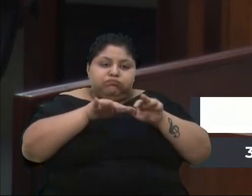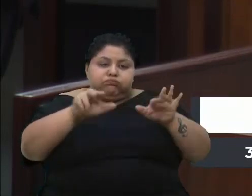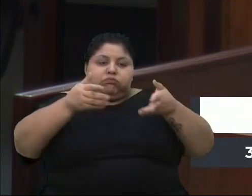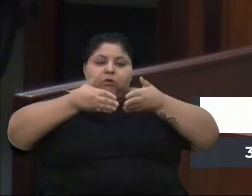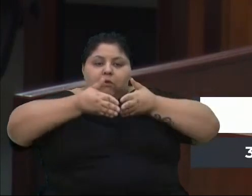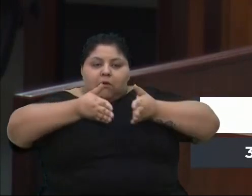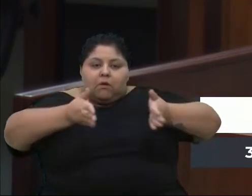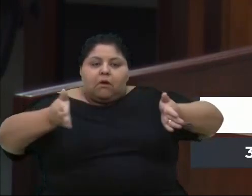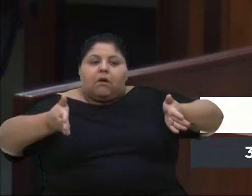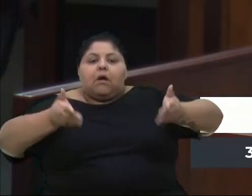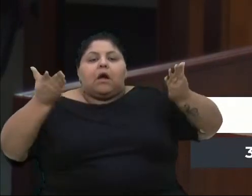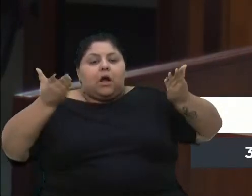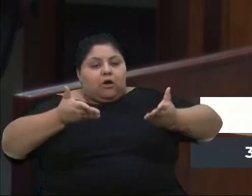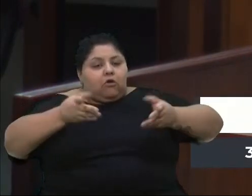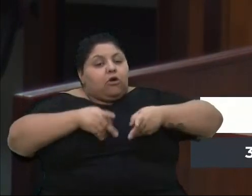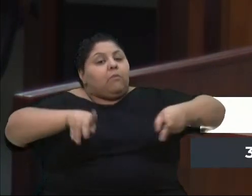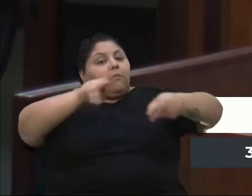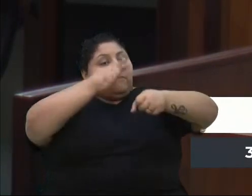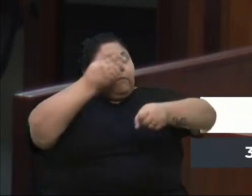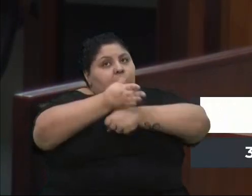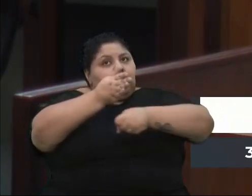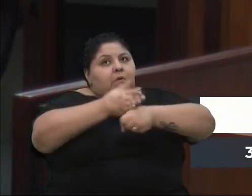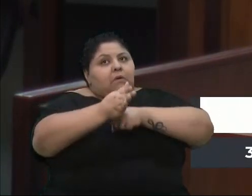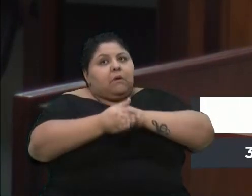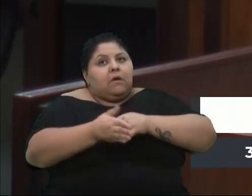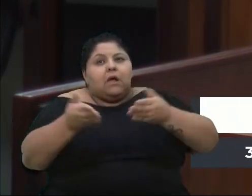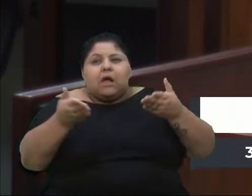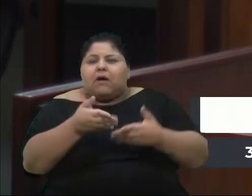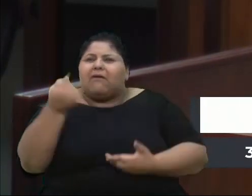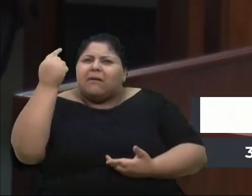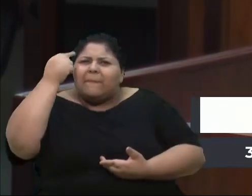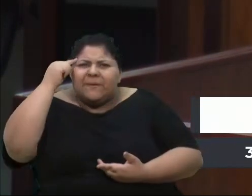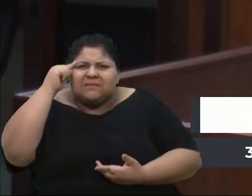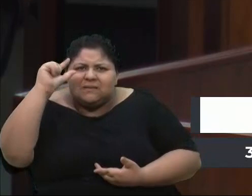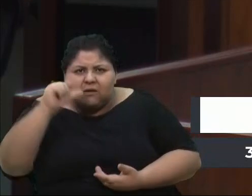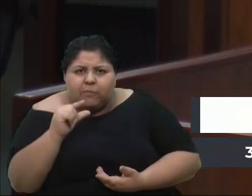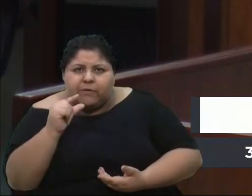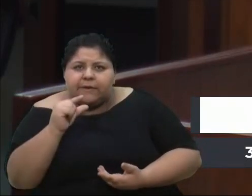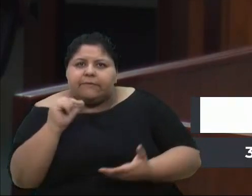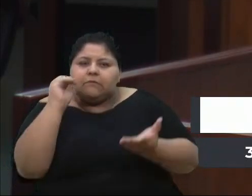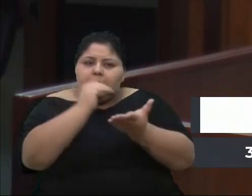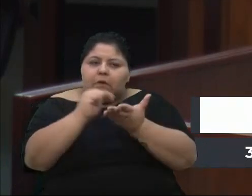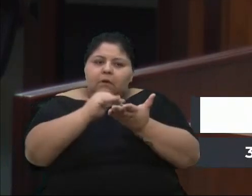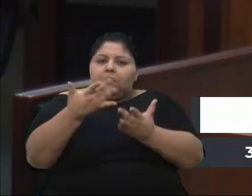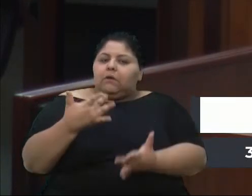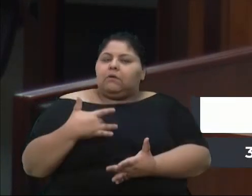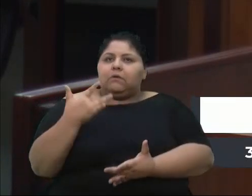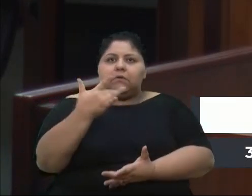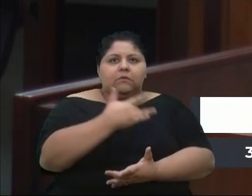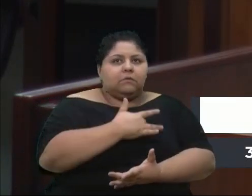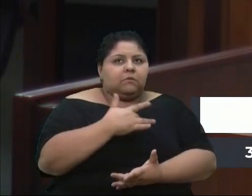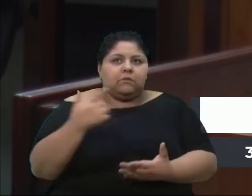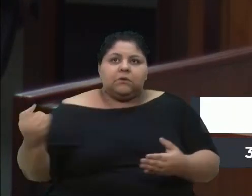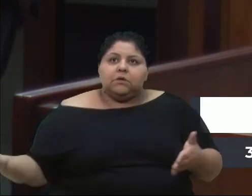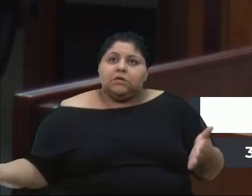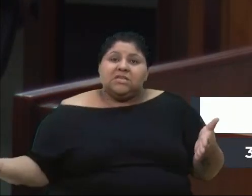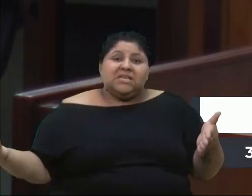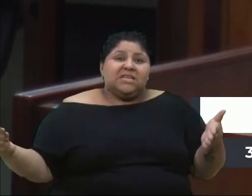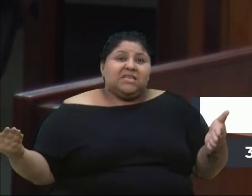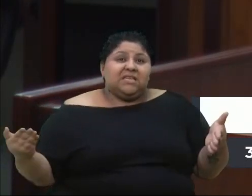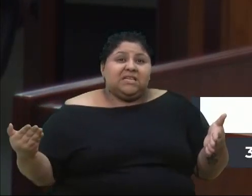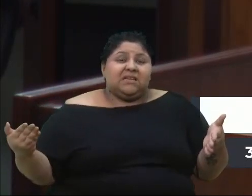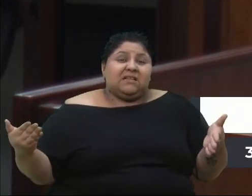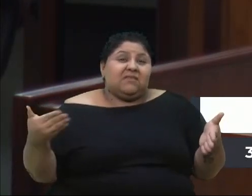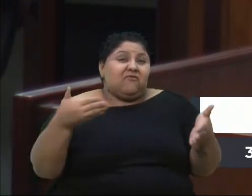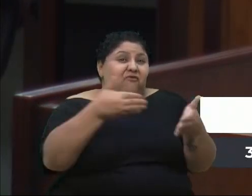É nesse contexto, prefeito, poder de reflexão. Secretária da Saúde, não me vá mais para a imprensa falar